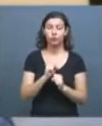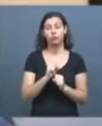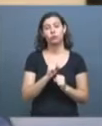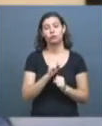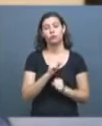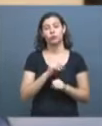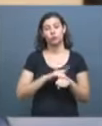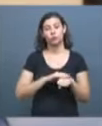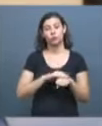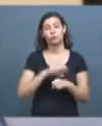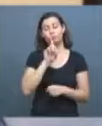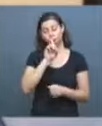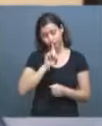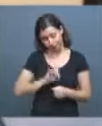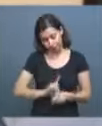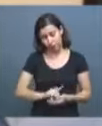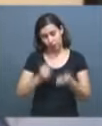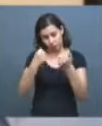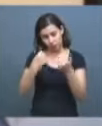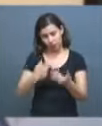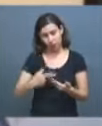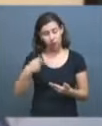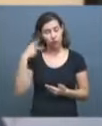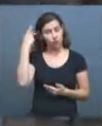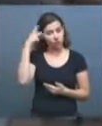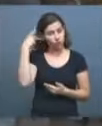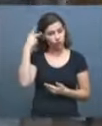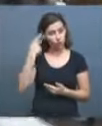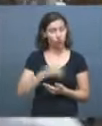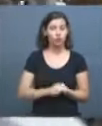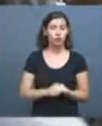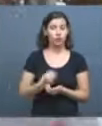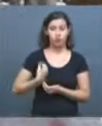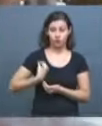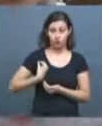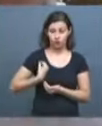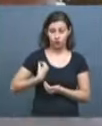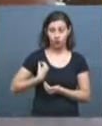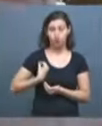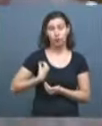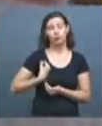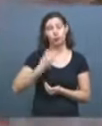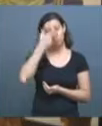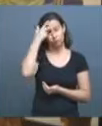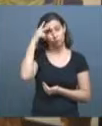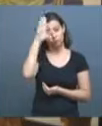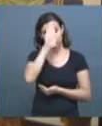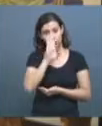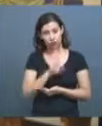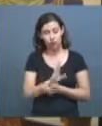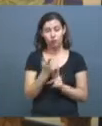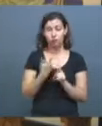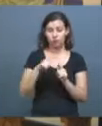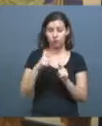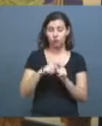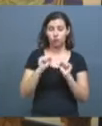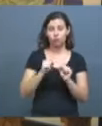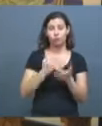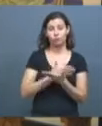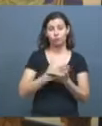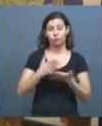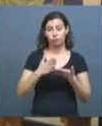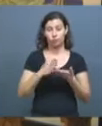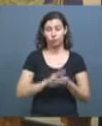que as condições de vida dos brasileiros, no geral, podem abrir portas para o problema. O senso de